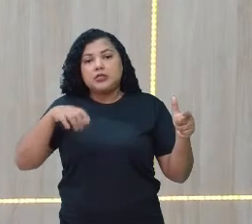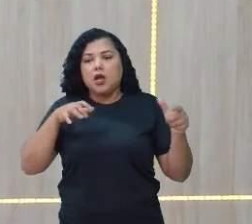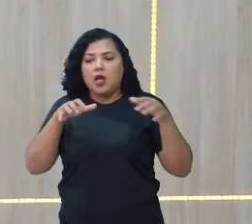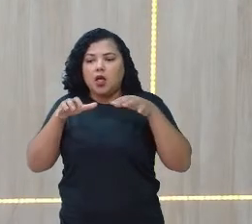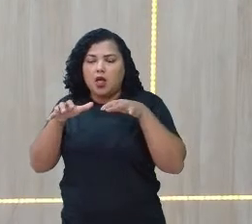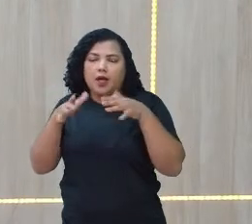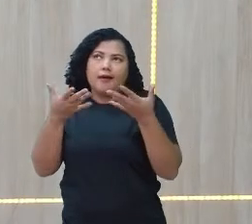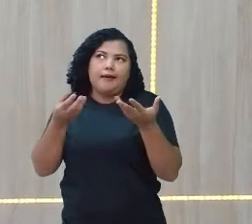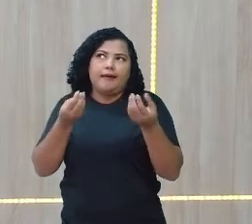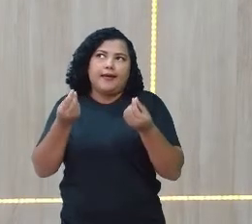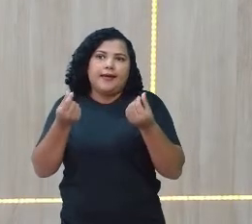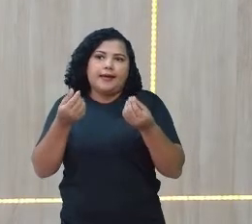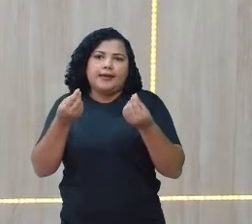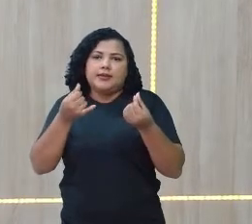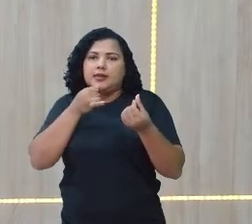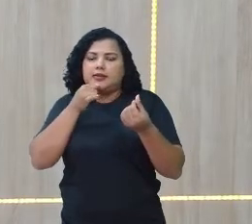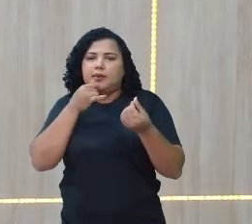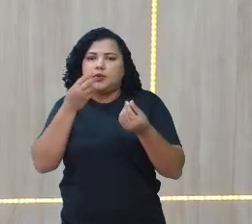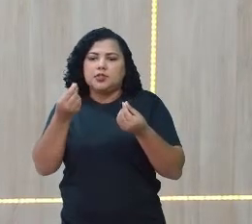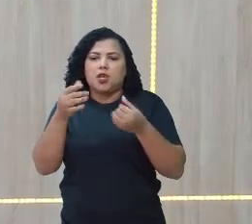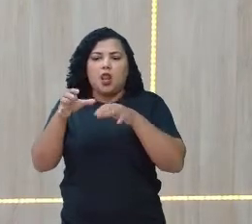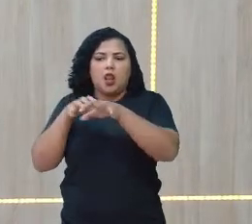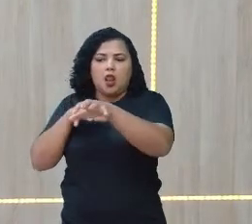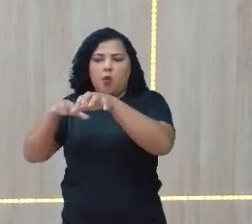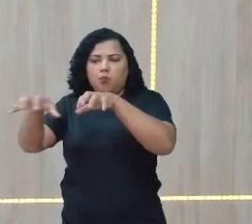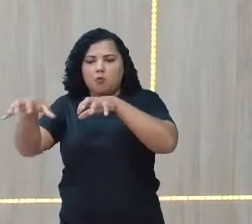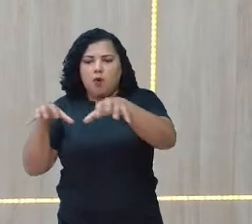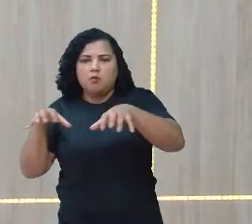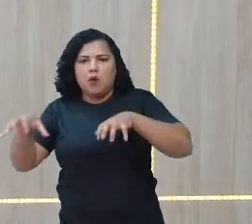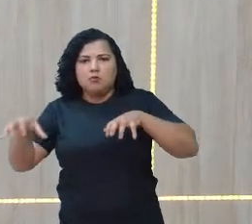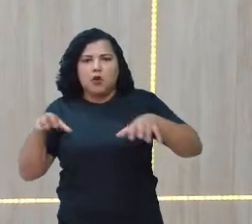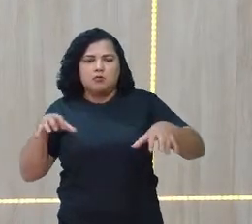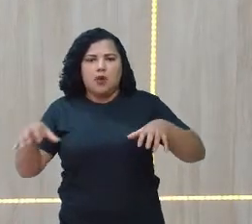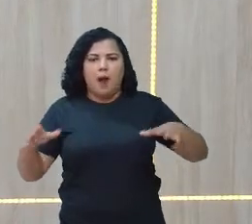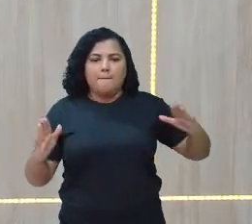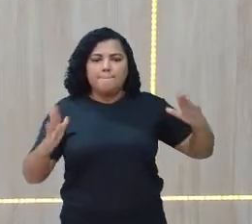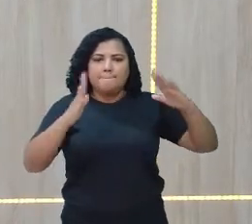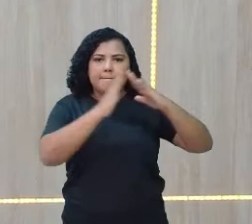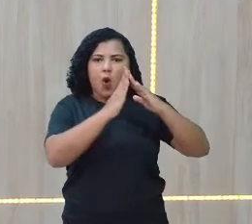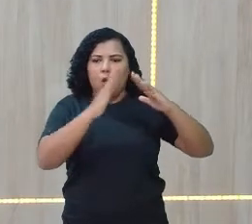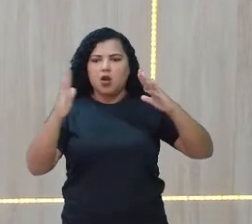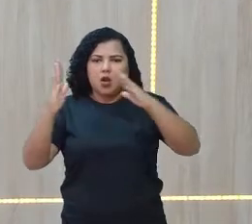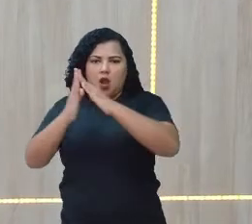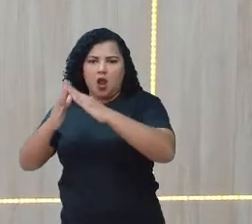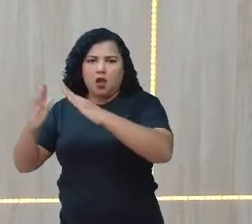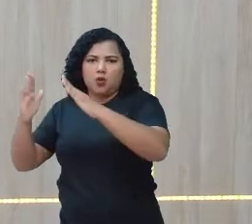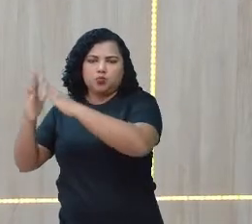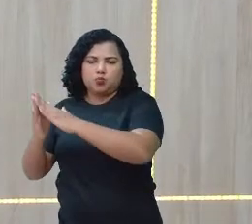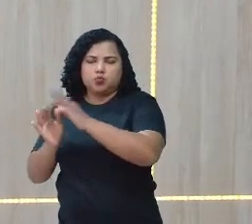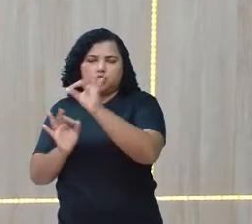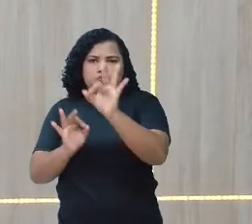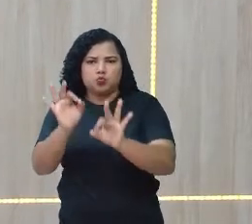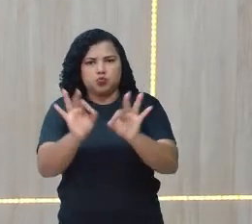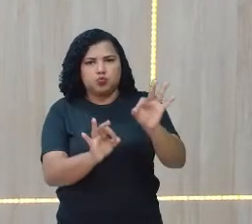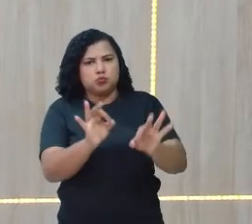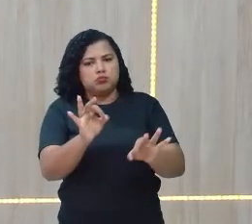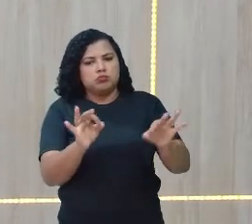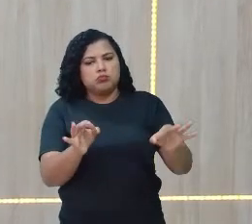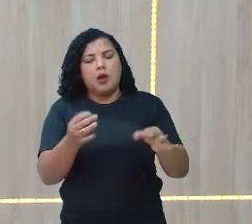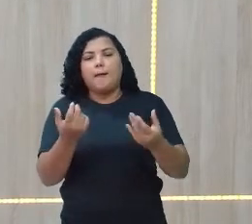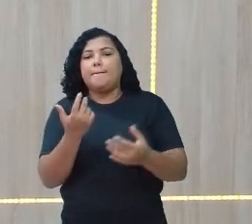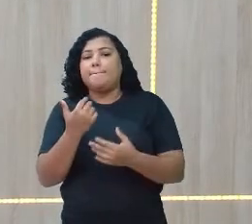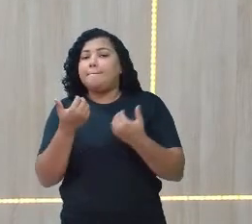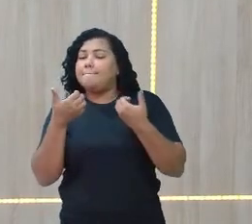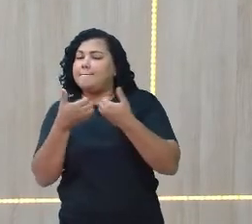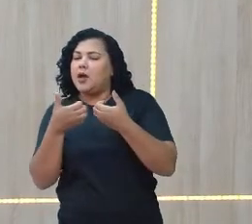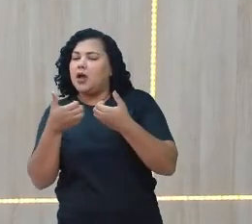né, se localizando, morando, né, para ter mais direto aí para vocês, nas cercanias do Recife,